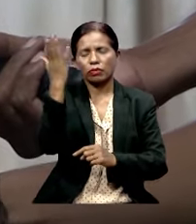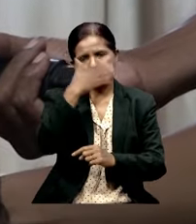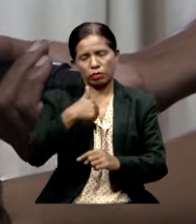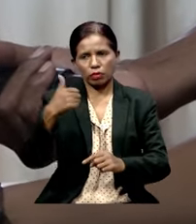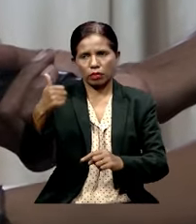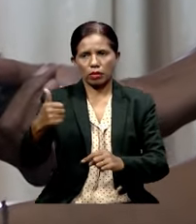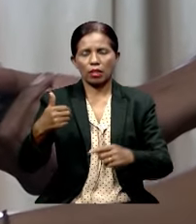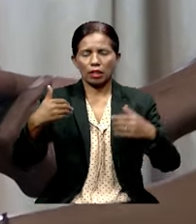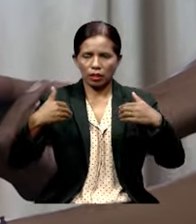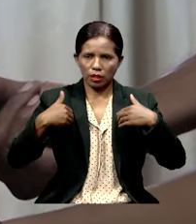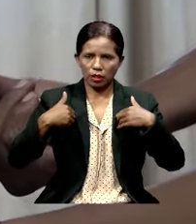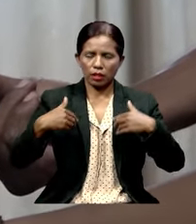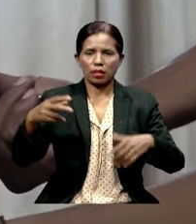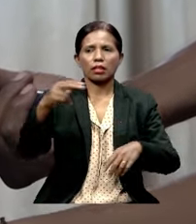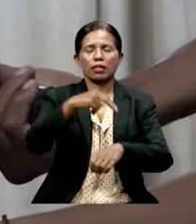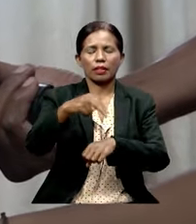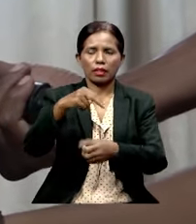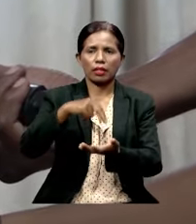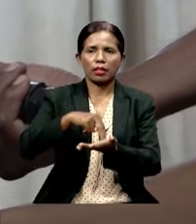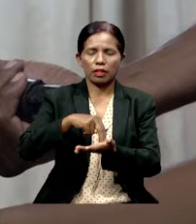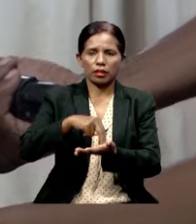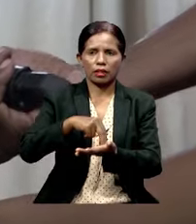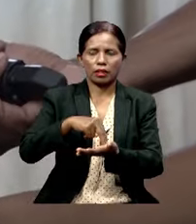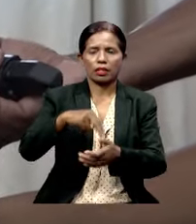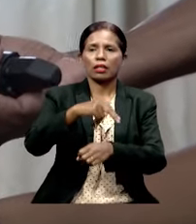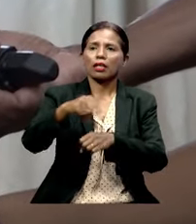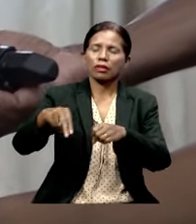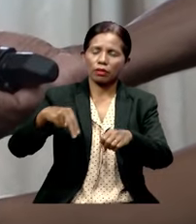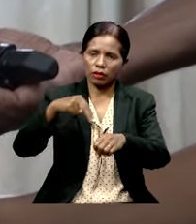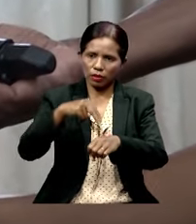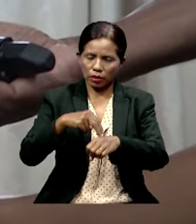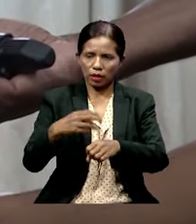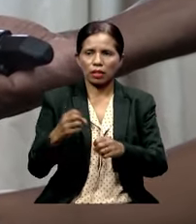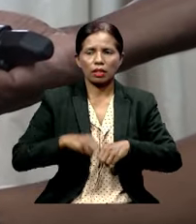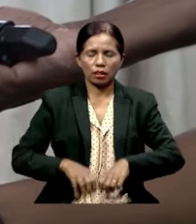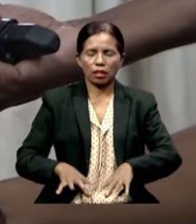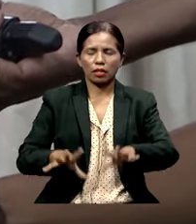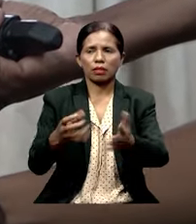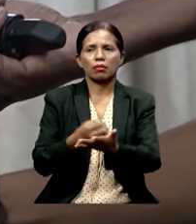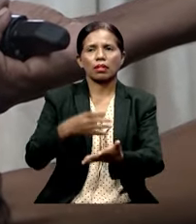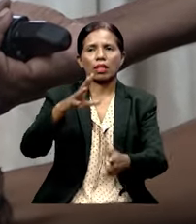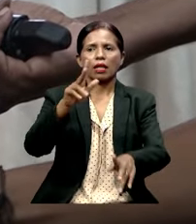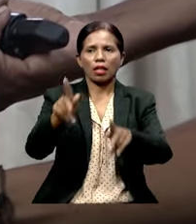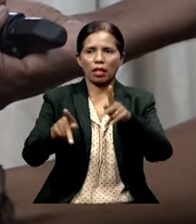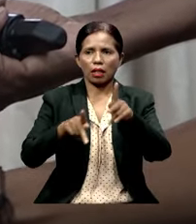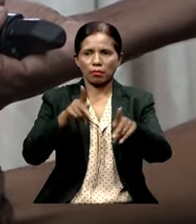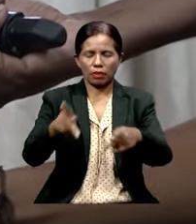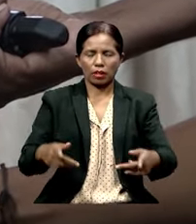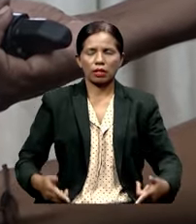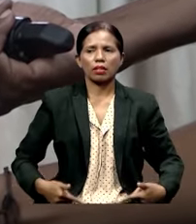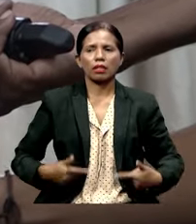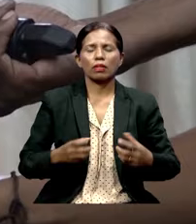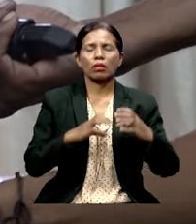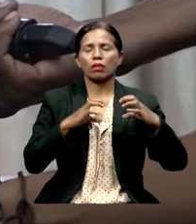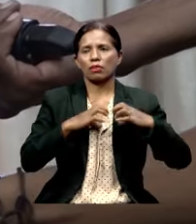que a natureza, por exemplo, itani tasse rico, itani RAI mos rico, mas ve itani eman ser mos rico, ho voam, ho